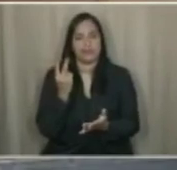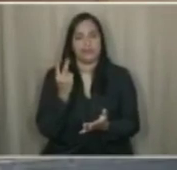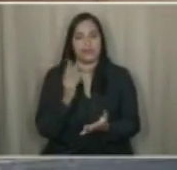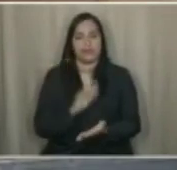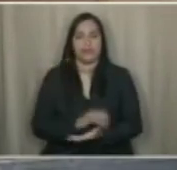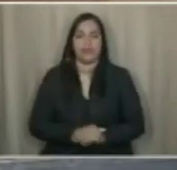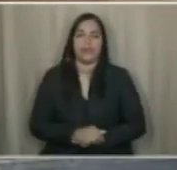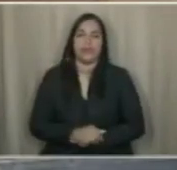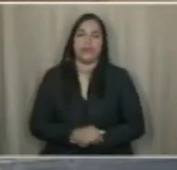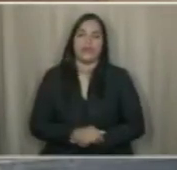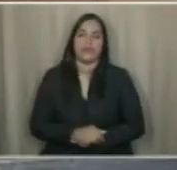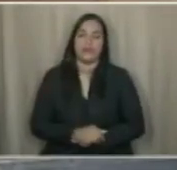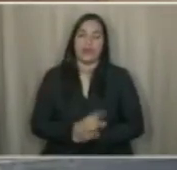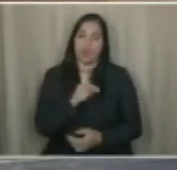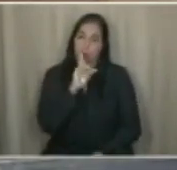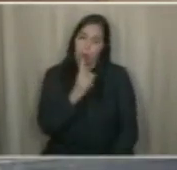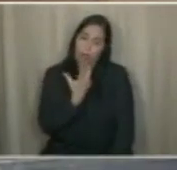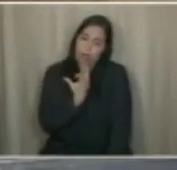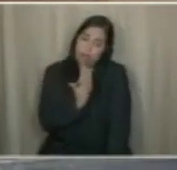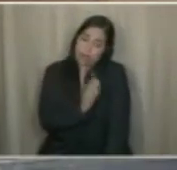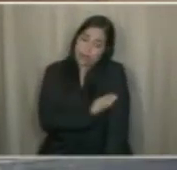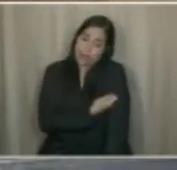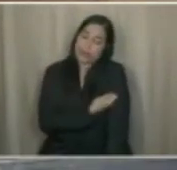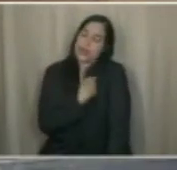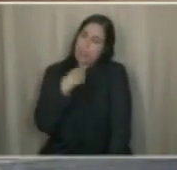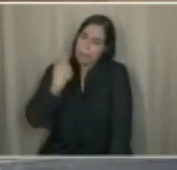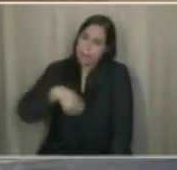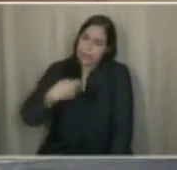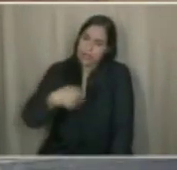Tá? Mas uma analgesia de trabalho de parto é para ver sim,